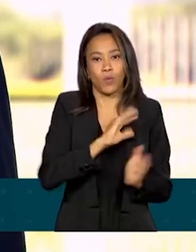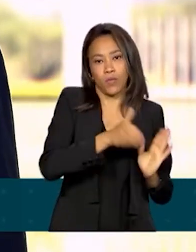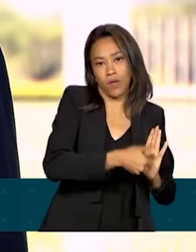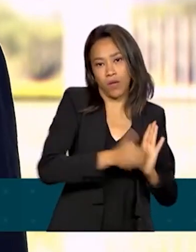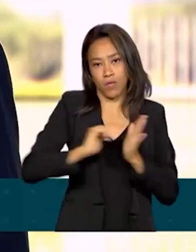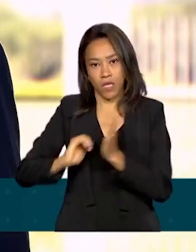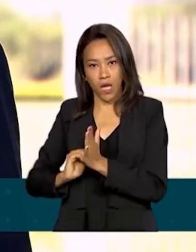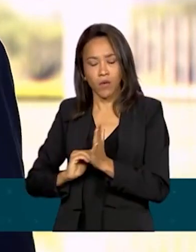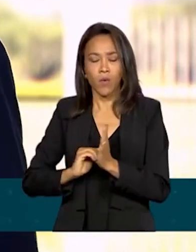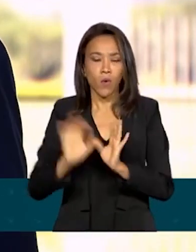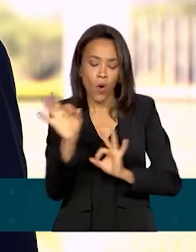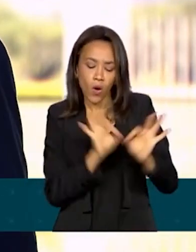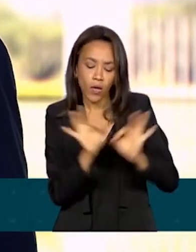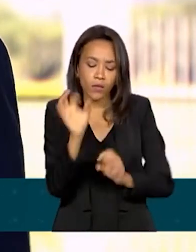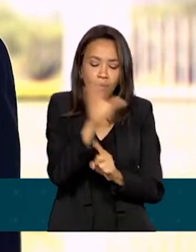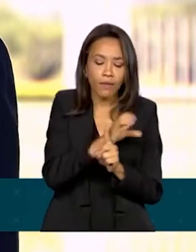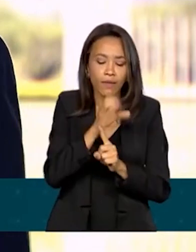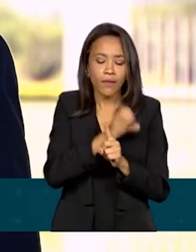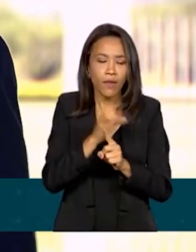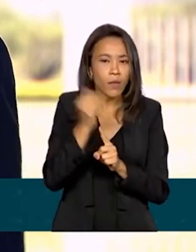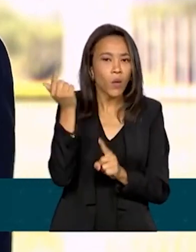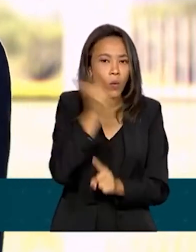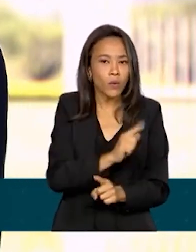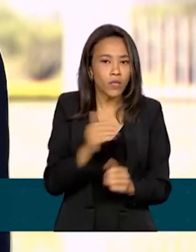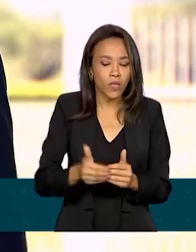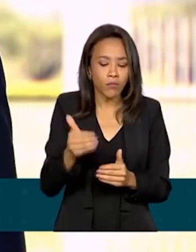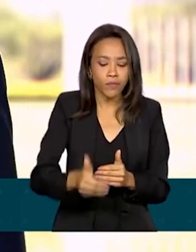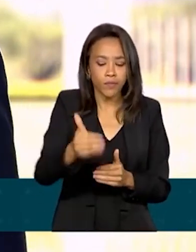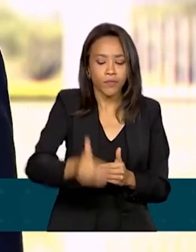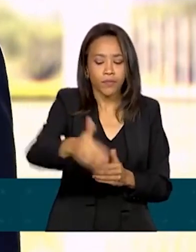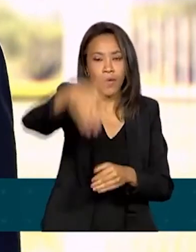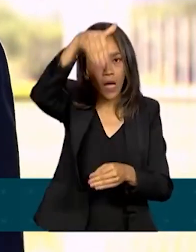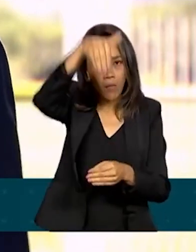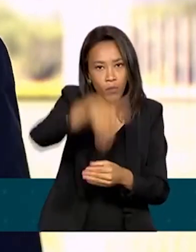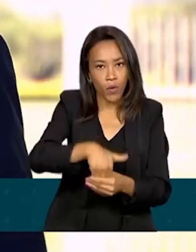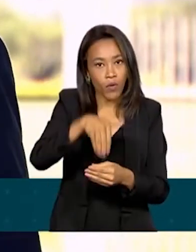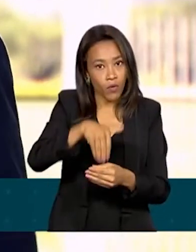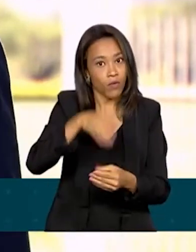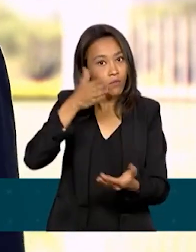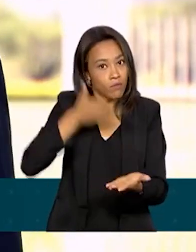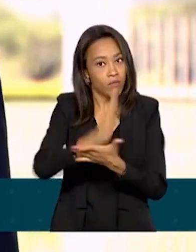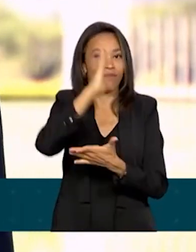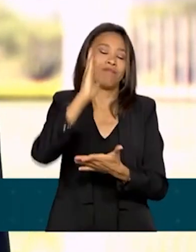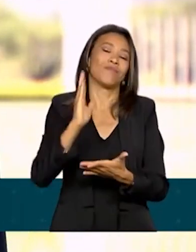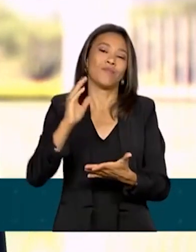calendário para que elas sejam aprovadas, esse conteúdo seja aprovado no tempo adequado, no tempo